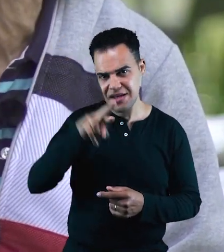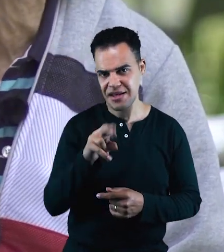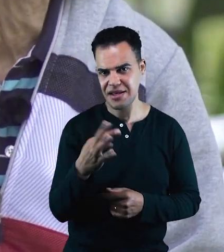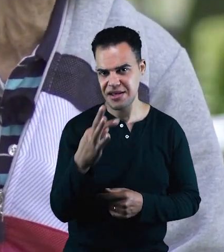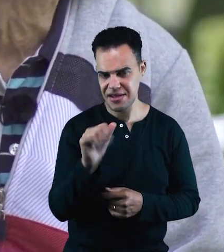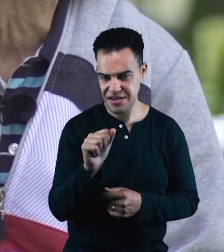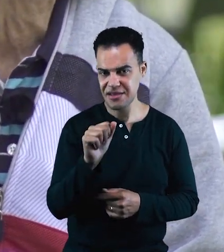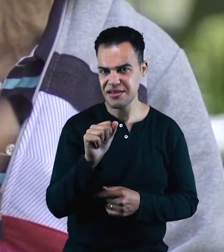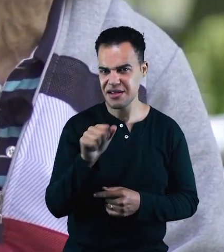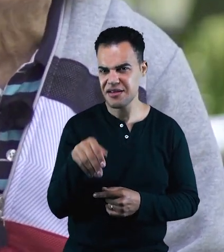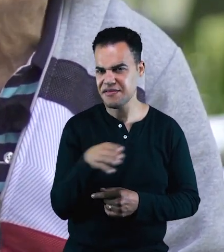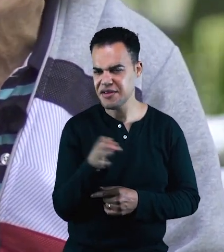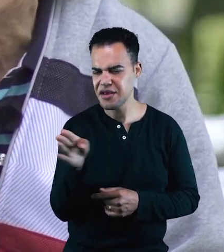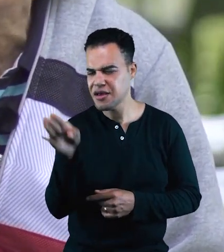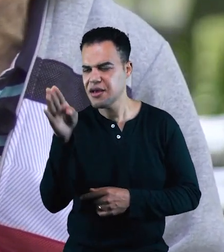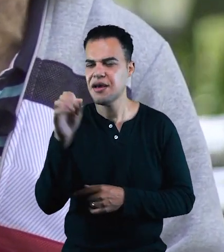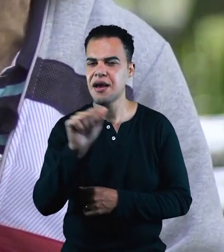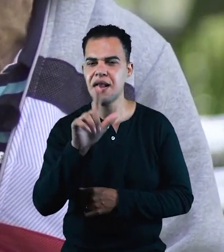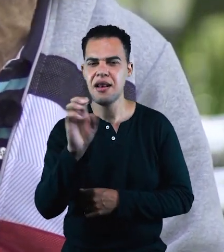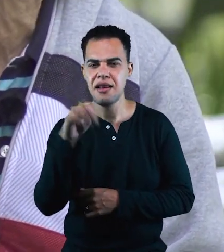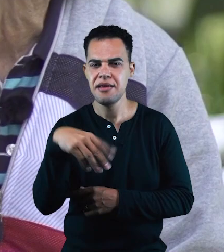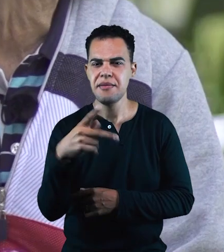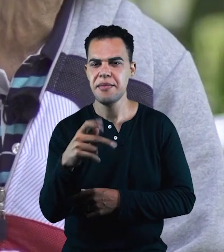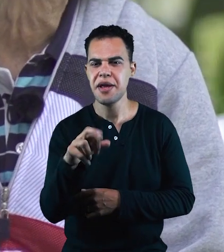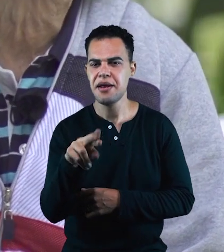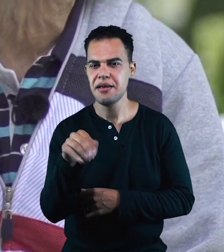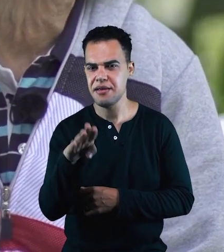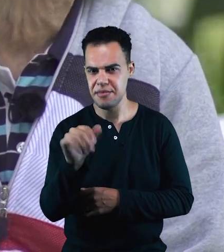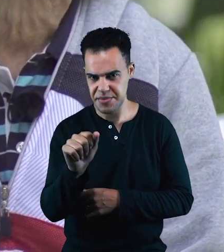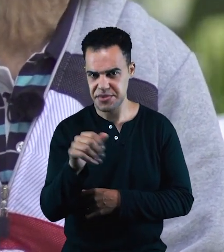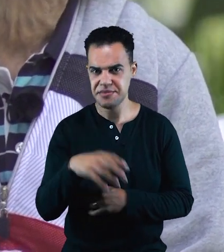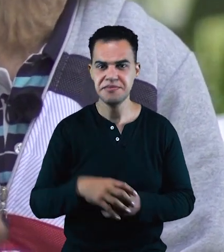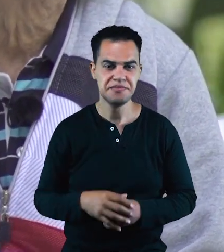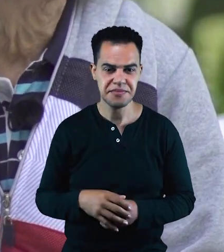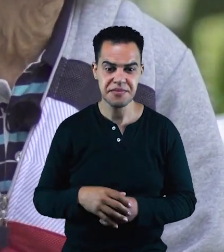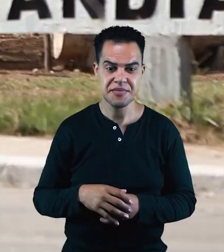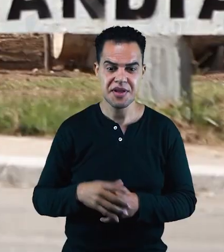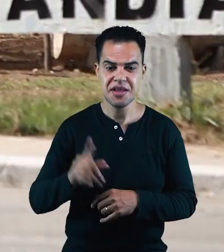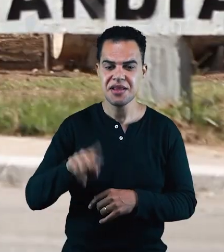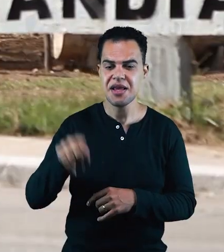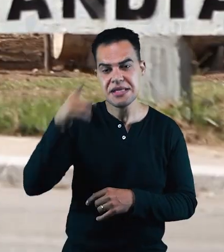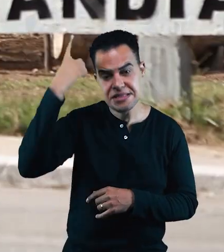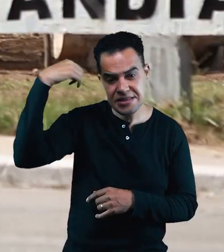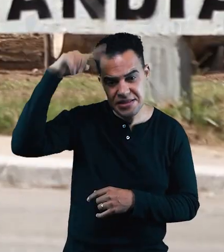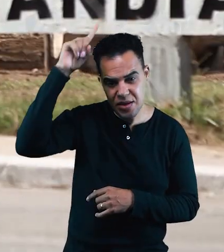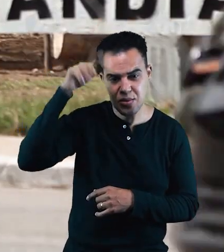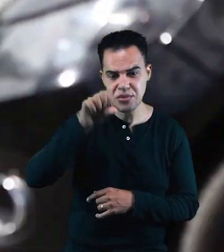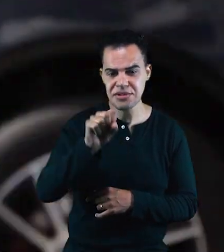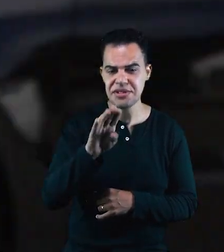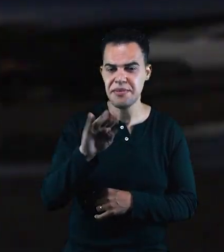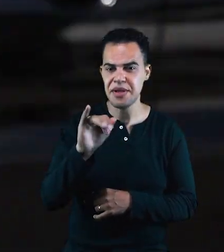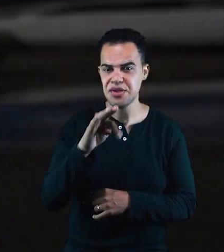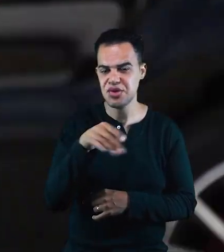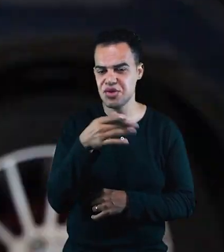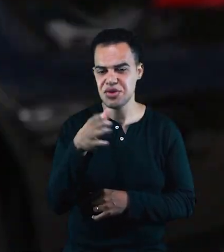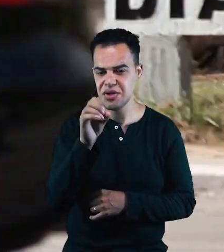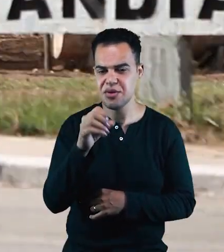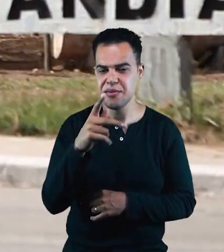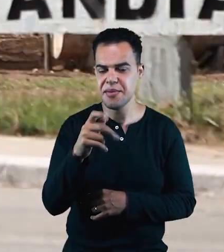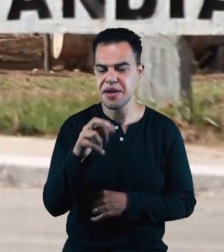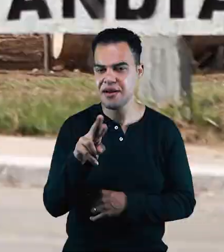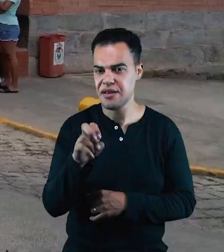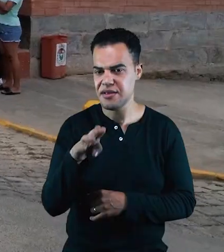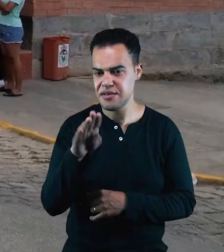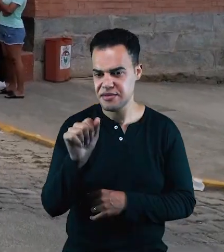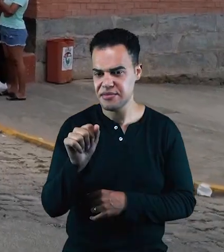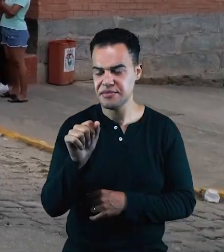Floresta, que fica na ida para além Paraíba. Tem o distrito de São Sebastião do Paraíba, que fica nas